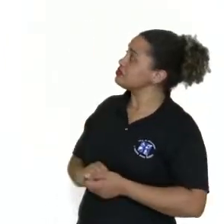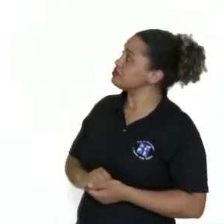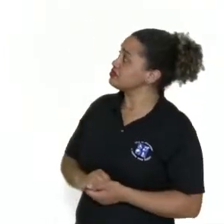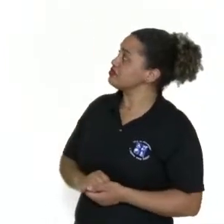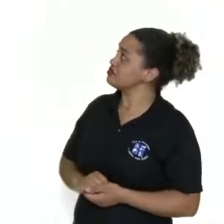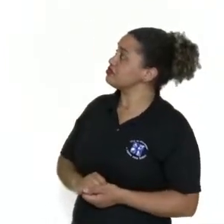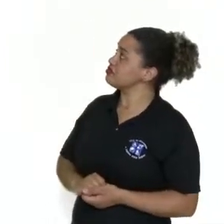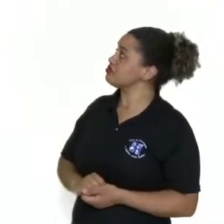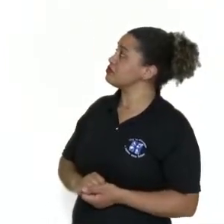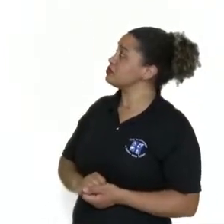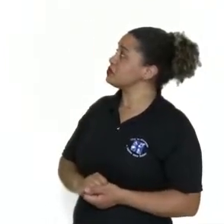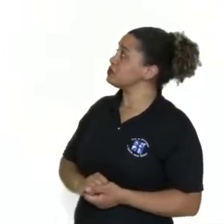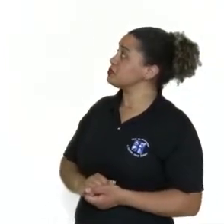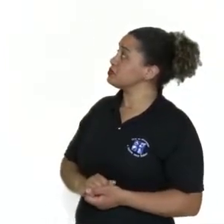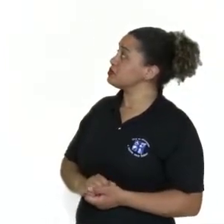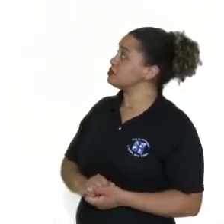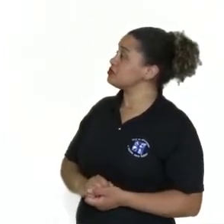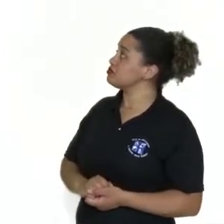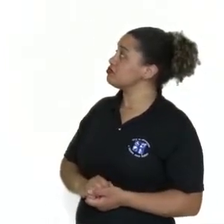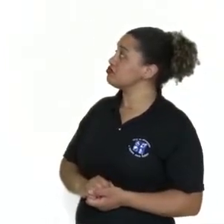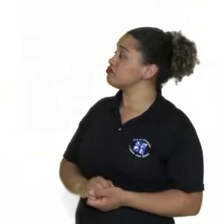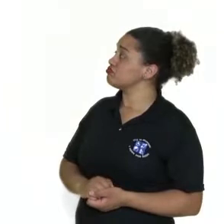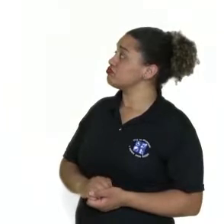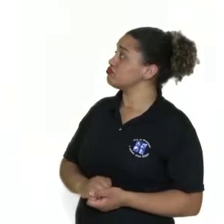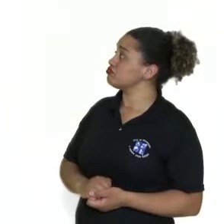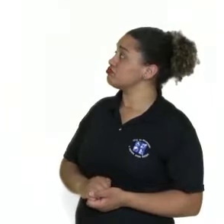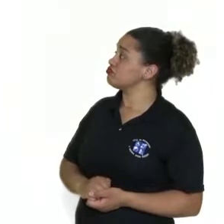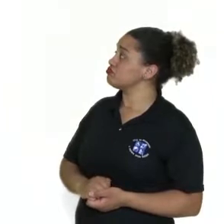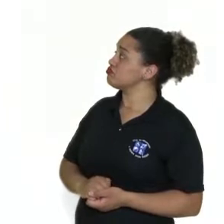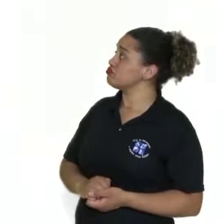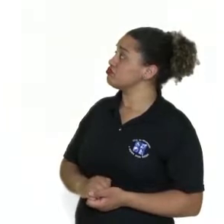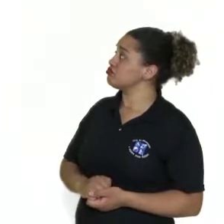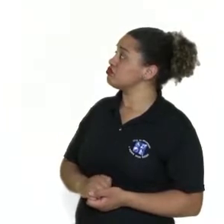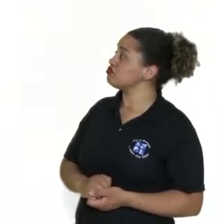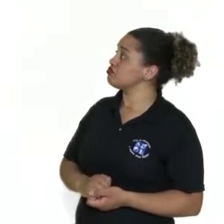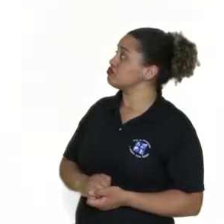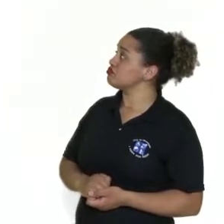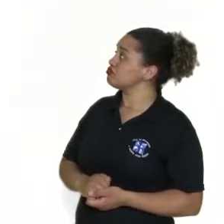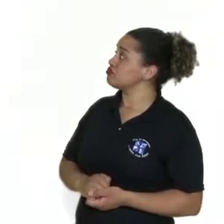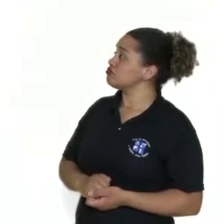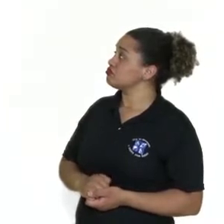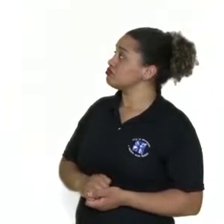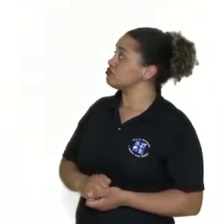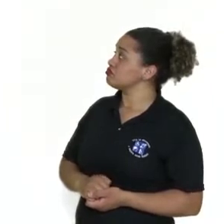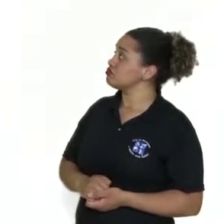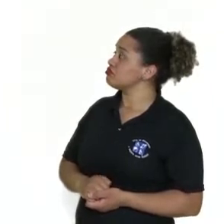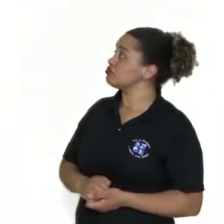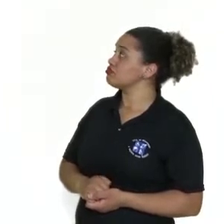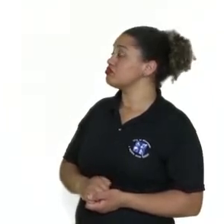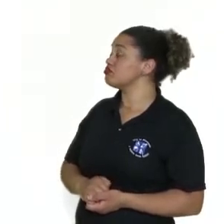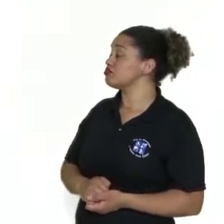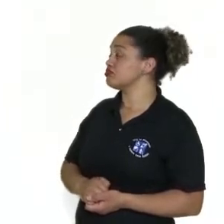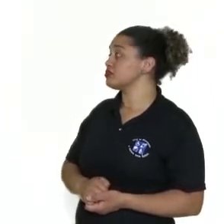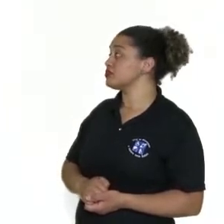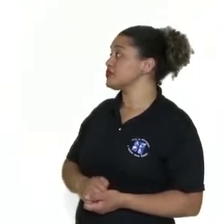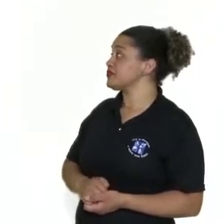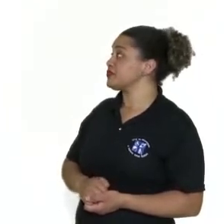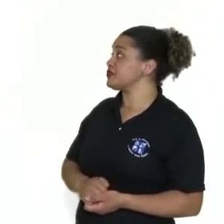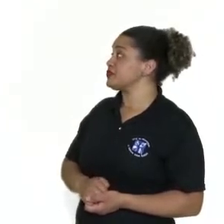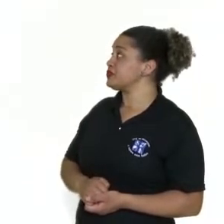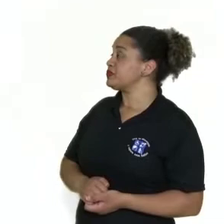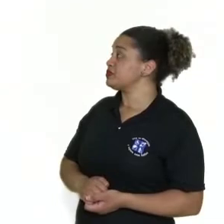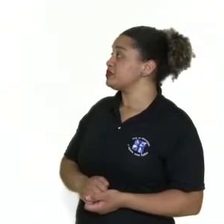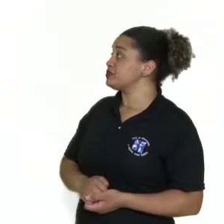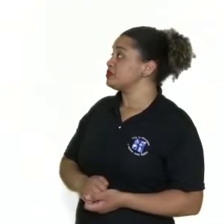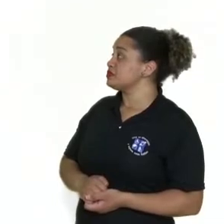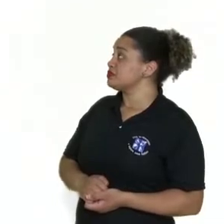meu papel. Como poeta popular, eu vou fazer um cordel. Ao Código do Consumidor, procurarei ser